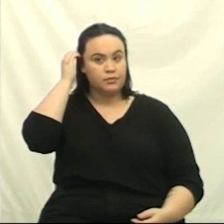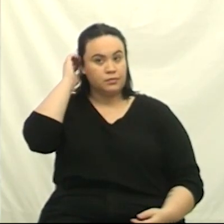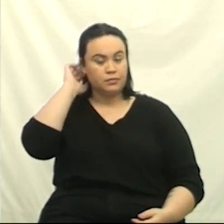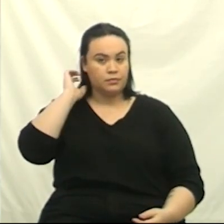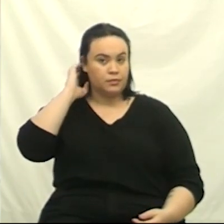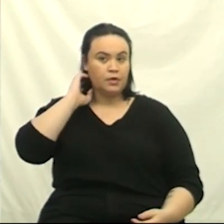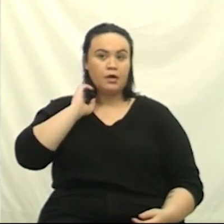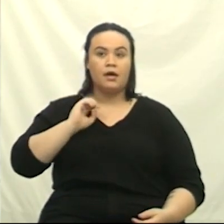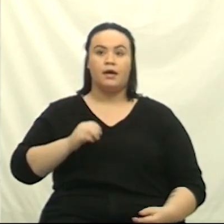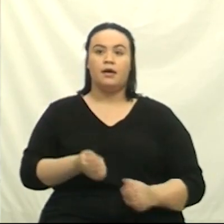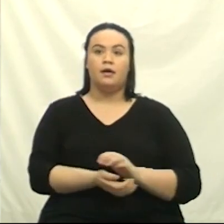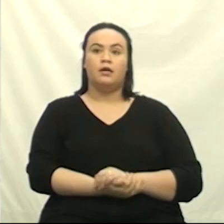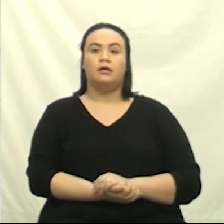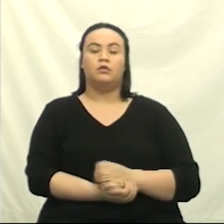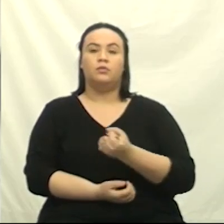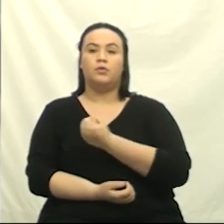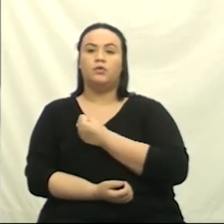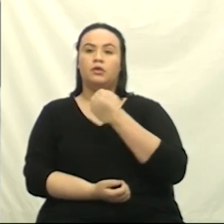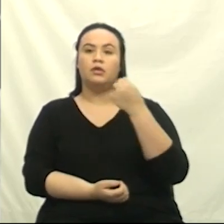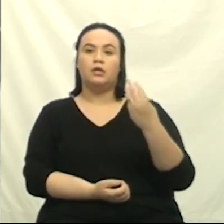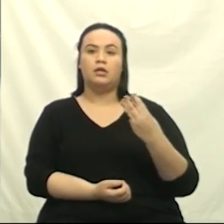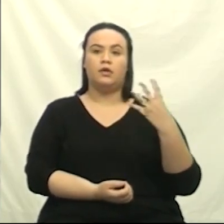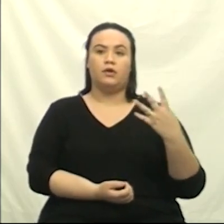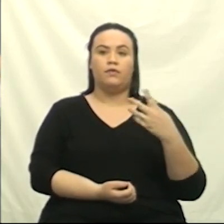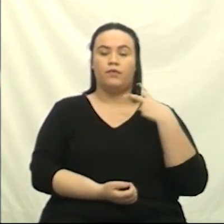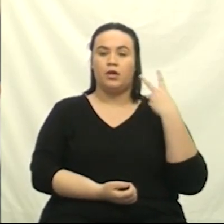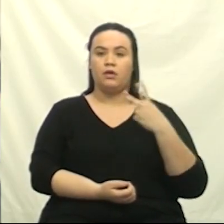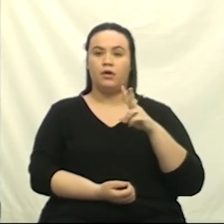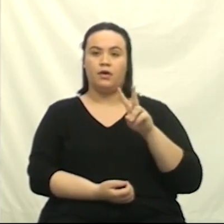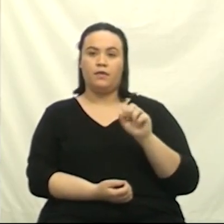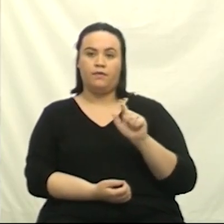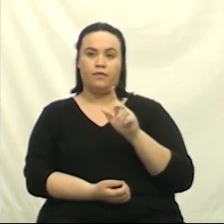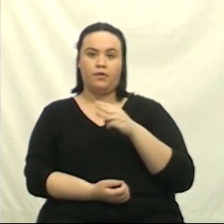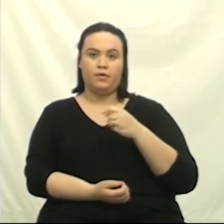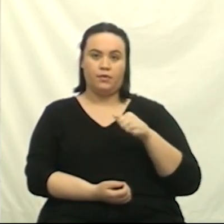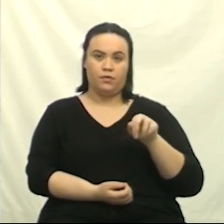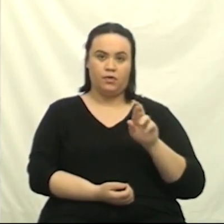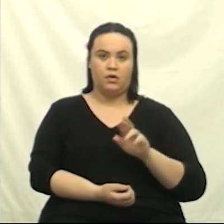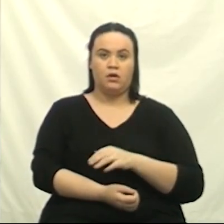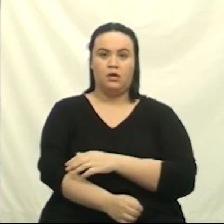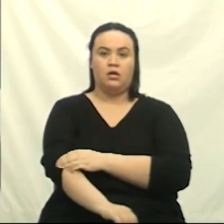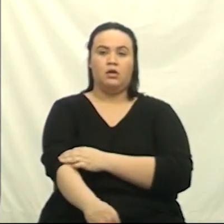continua em discussão com a palavra o vereador Valmir D'Agostin